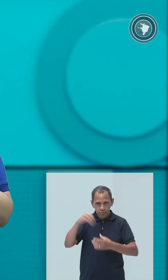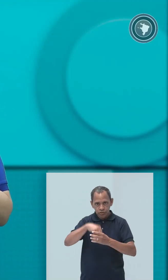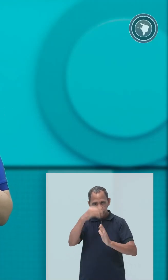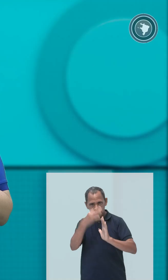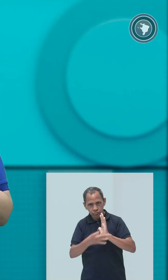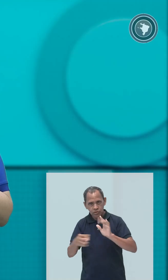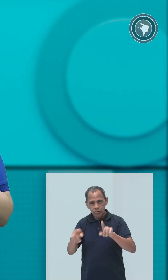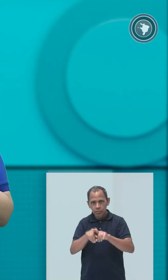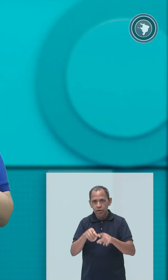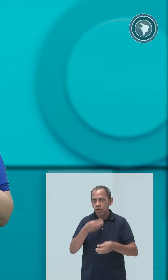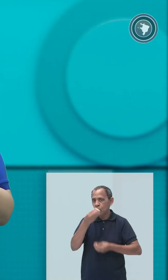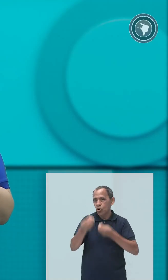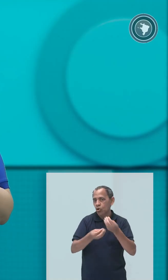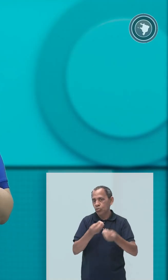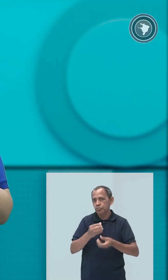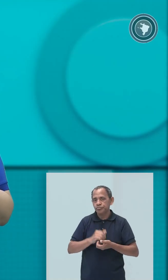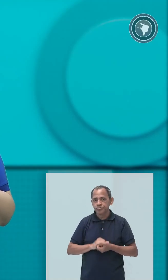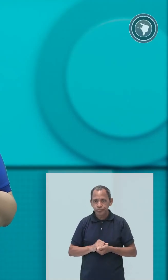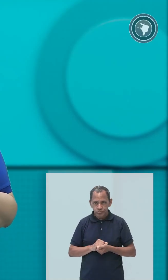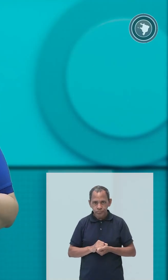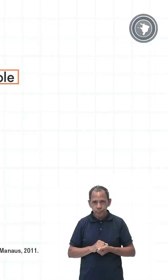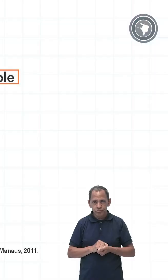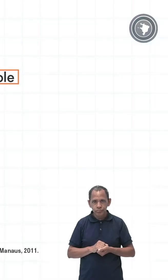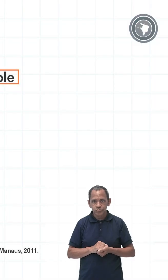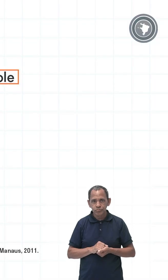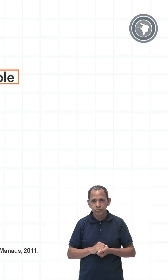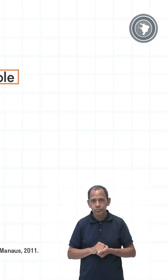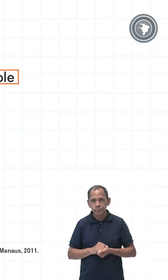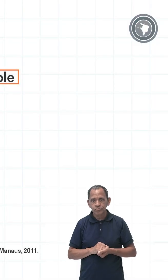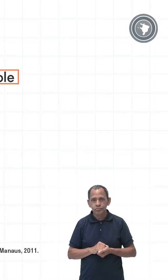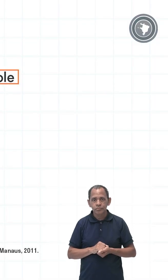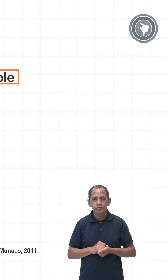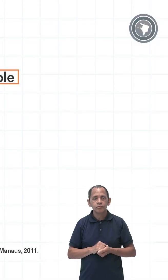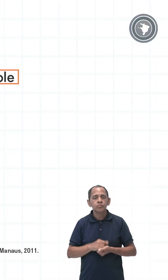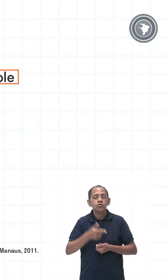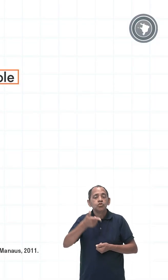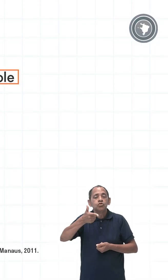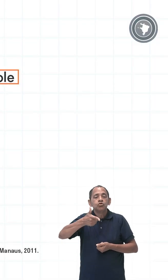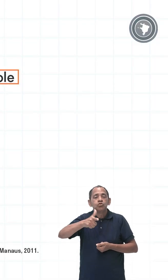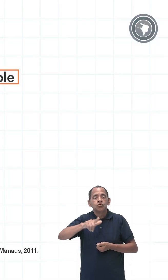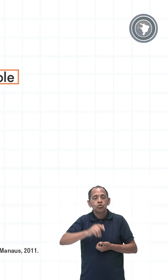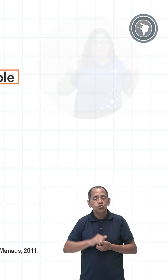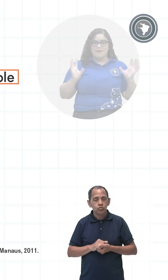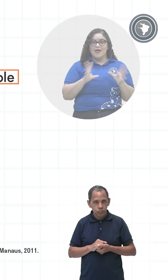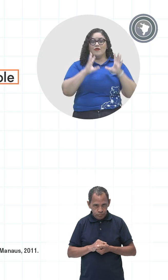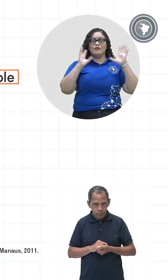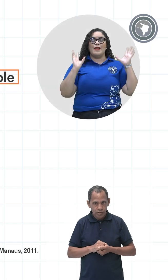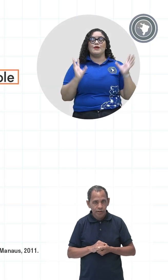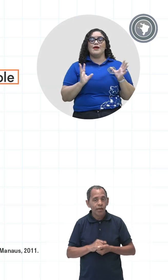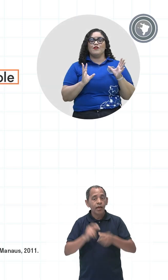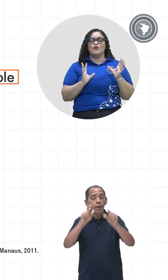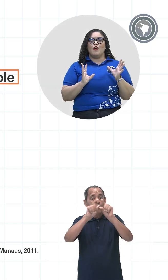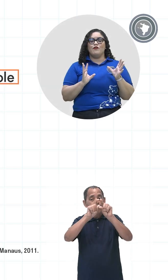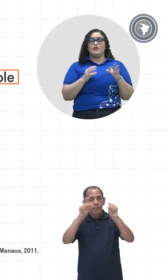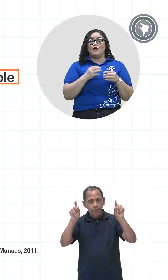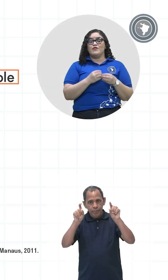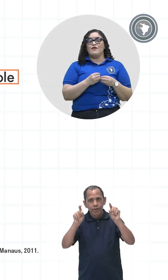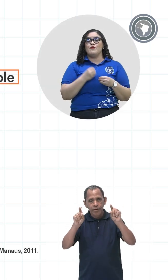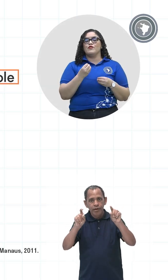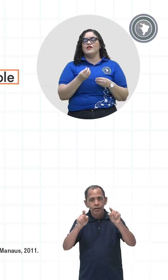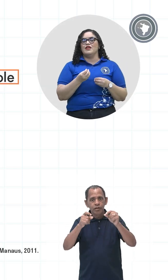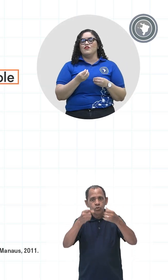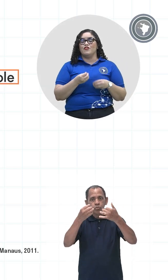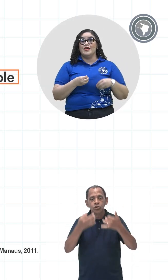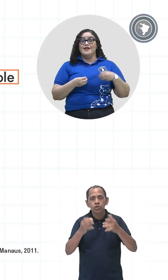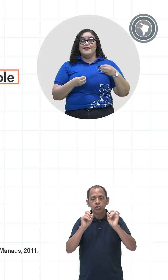usual de falar sobre o isqueiro. Então vamos lá, olhem só, de novo. Nesse soneto, na primeira estrofe, já